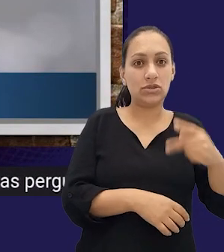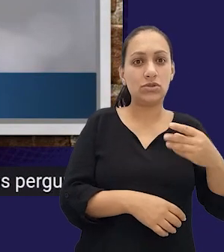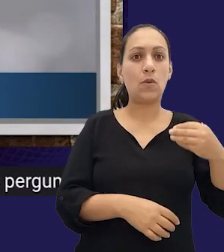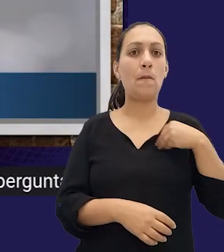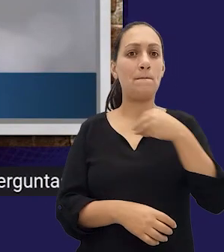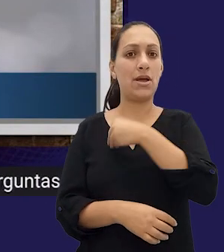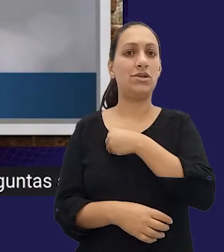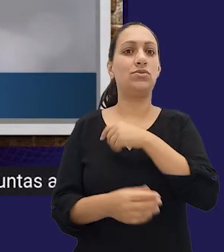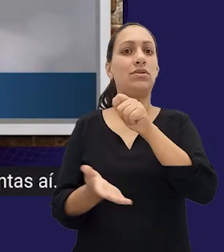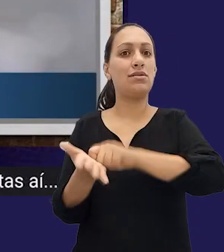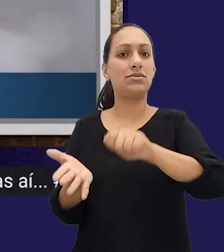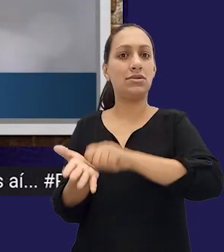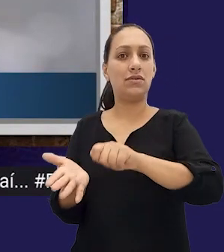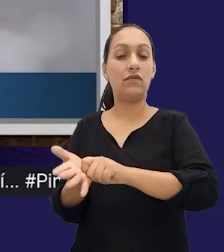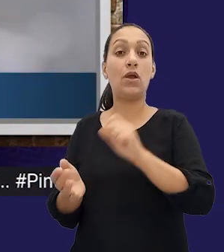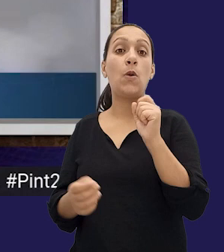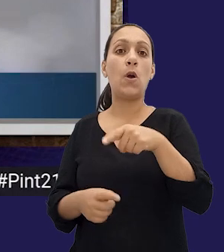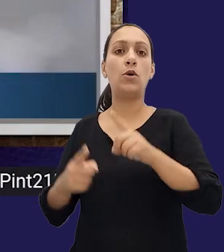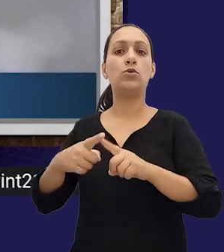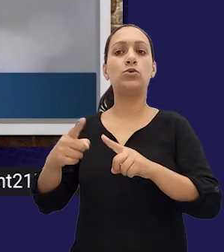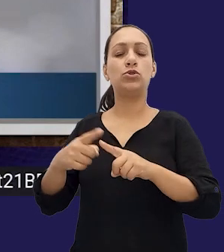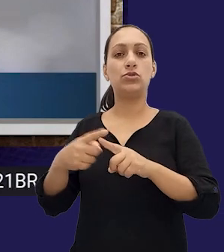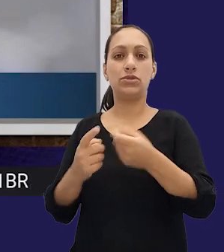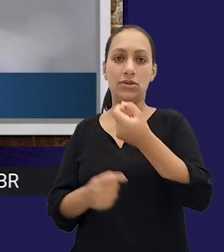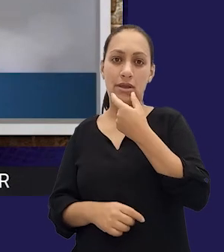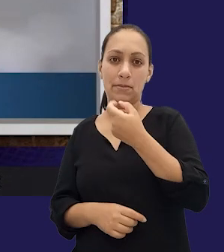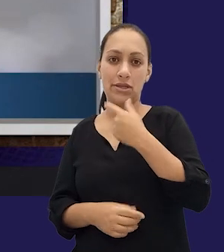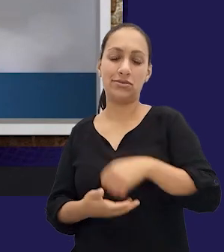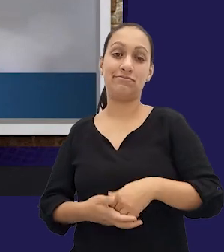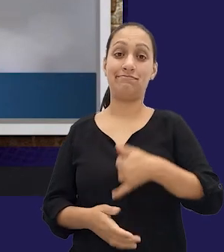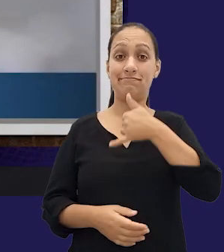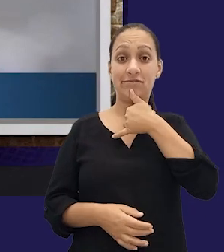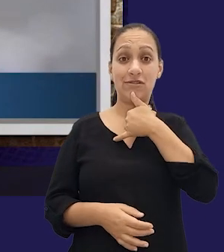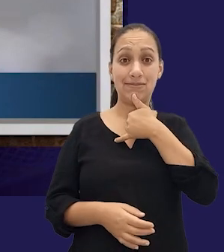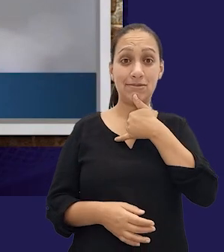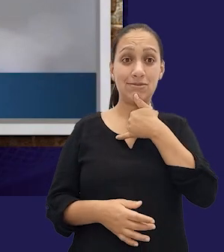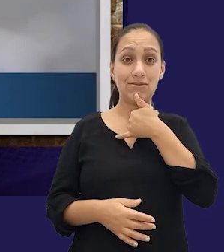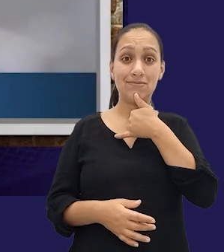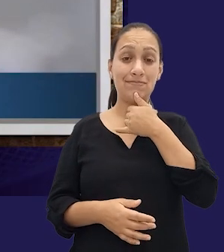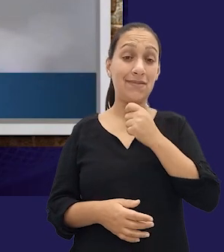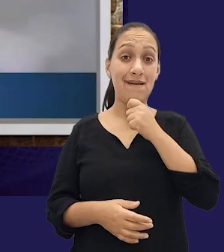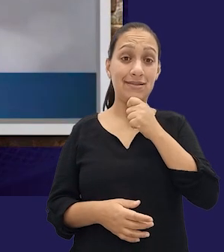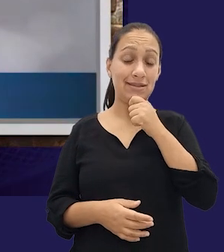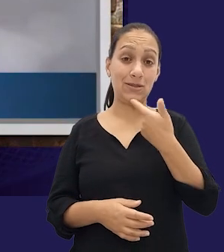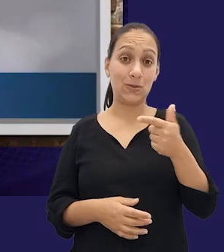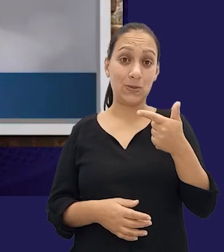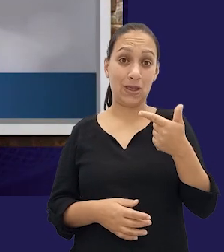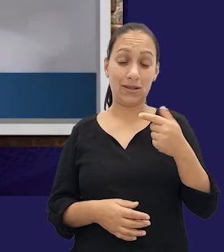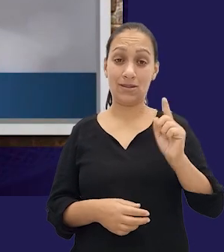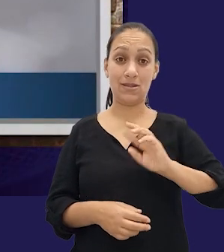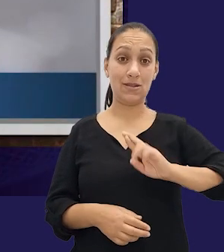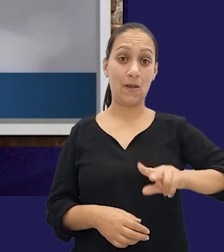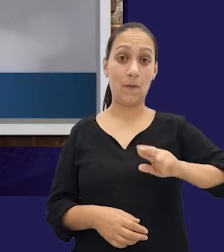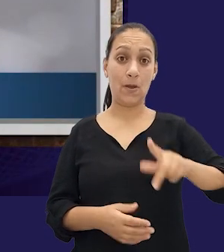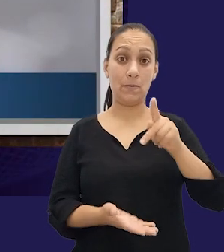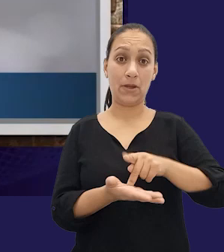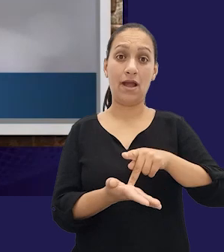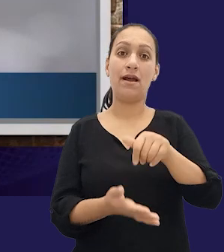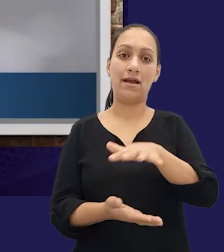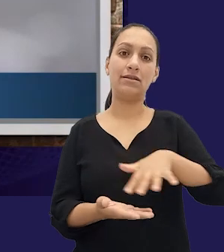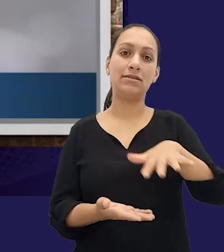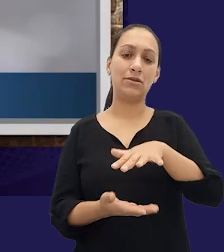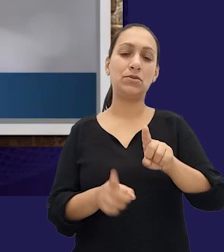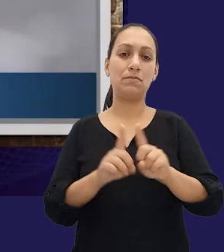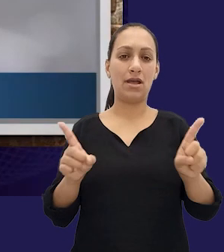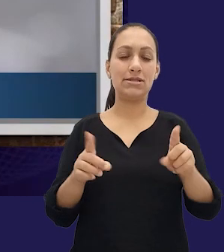sensibilidade, fazer a prescrição, né? Infelizmente, nós não vivenciamos isso não é uma realidade, né? Mas seria o